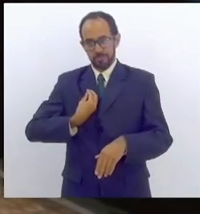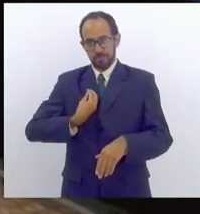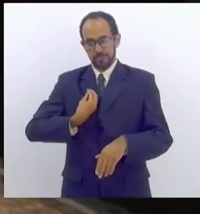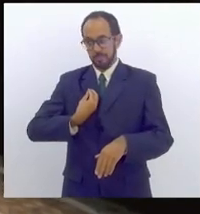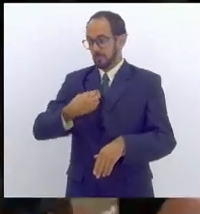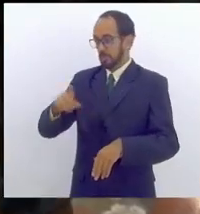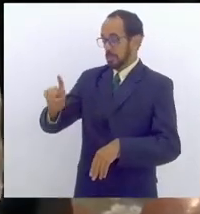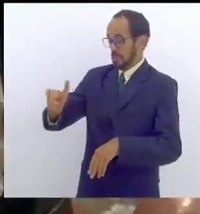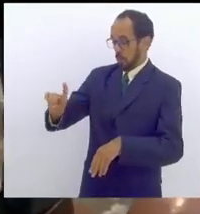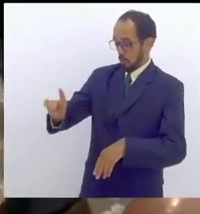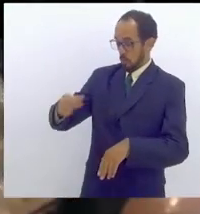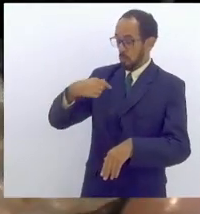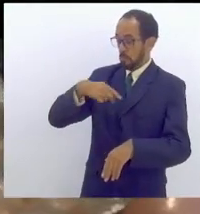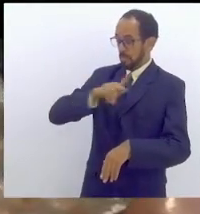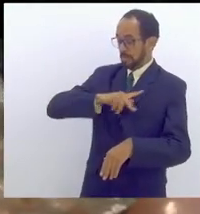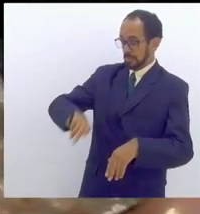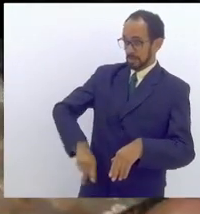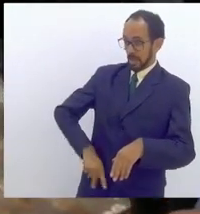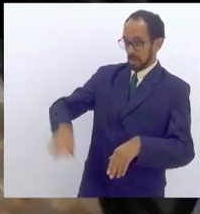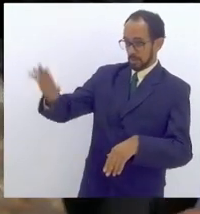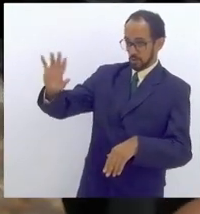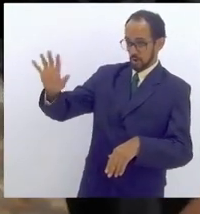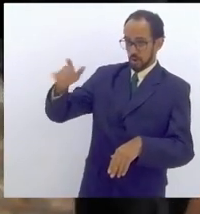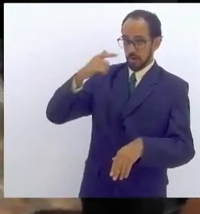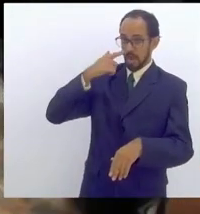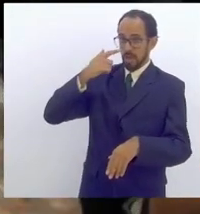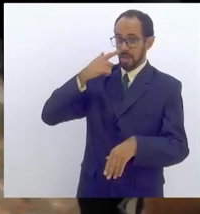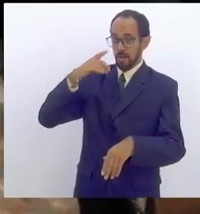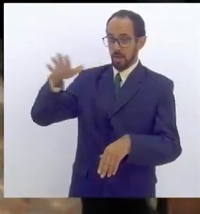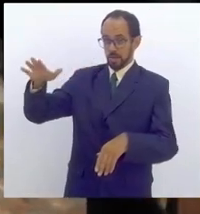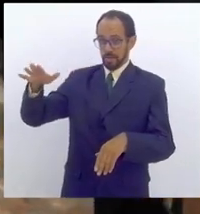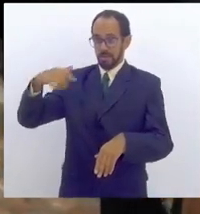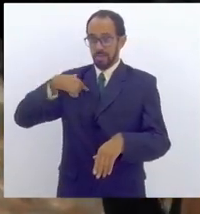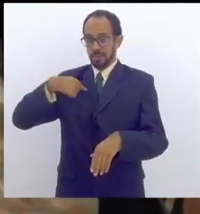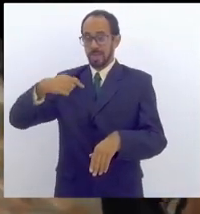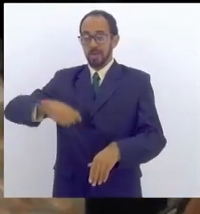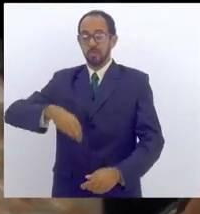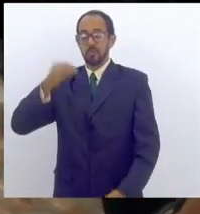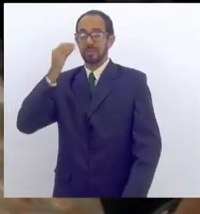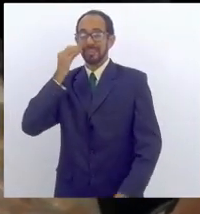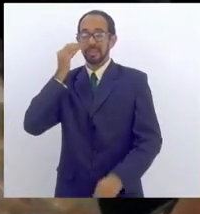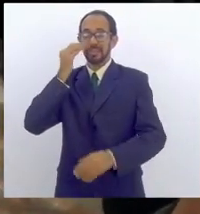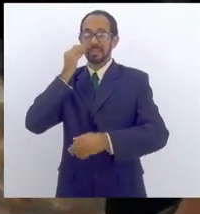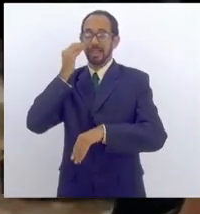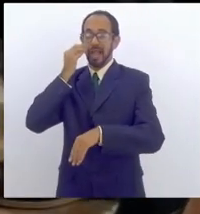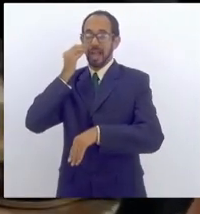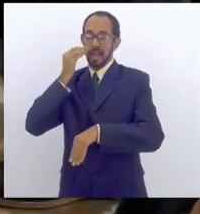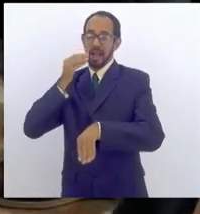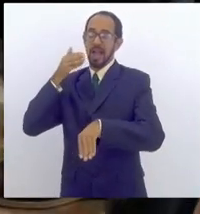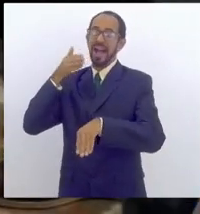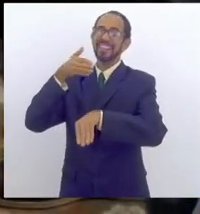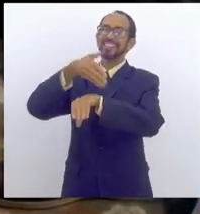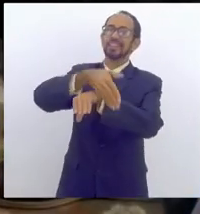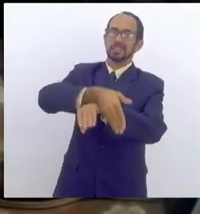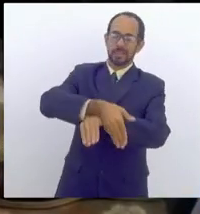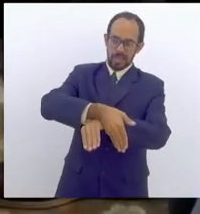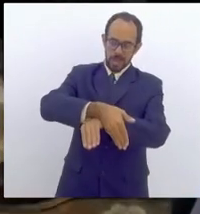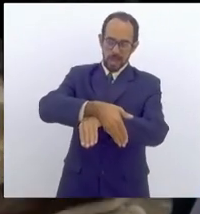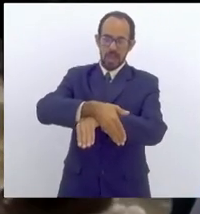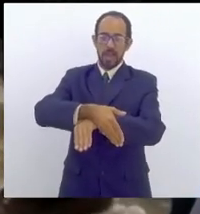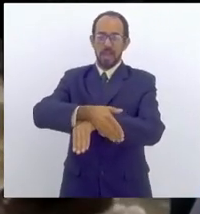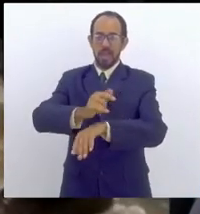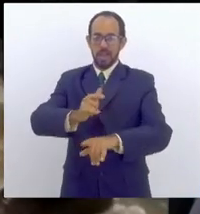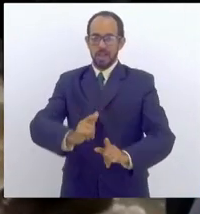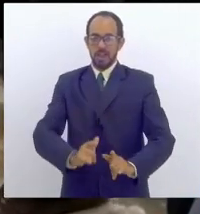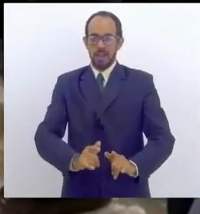Presidente, eu vou tentar. Deputado Bacelar, sugere que Vossa Excelência entre de lado na cabine. Vou tentar adentrar na cabine, mas caso